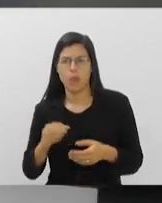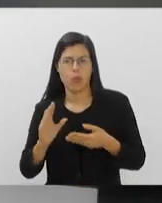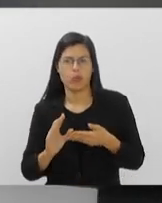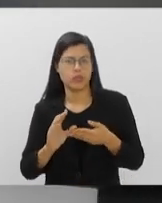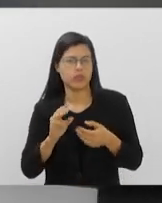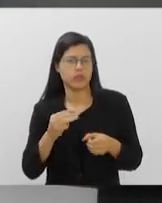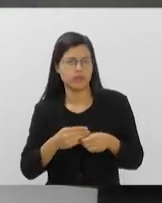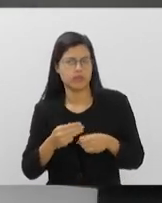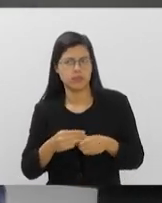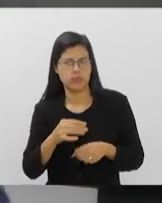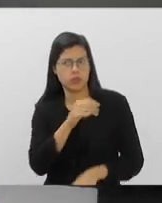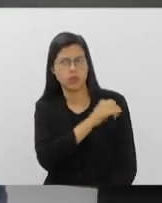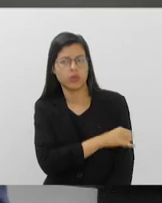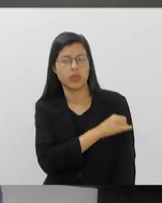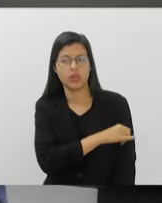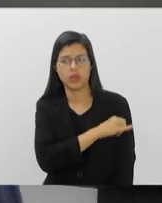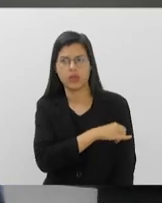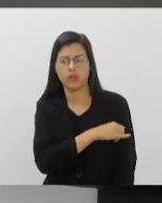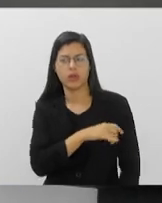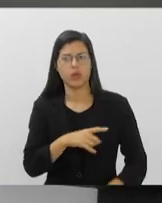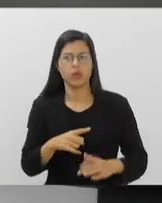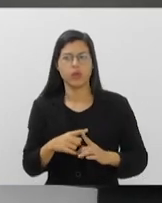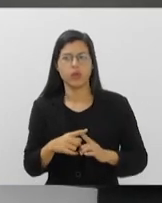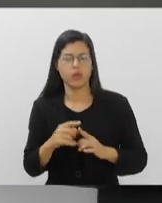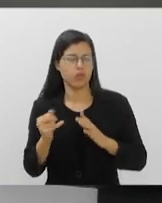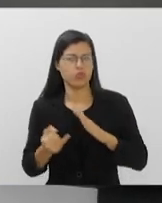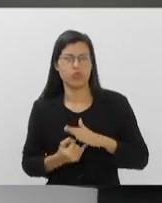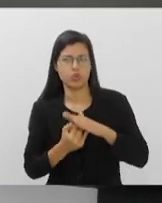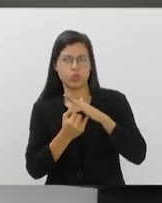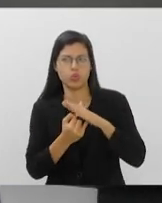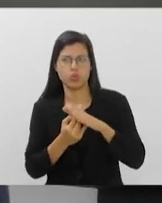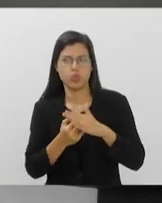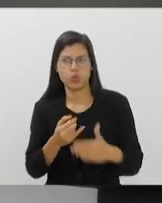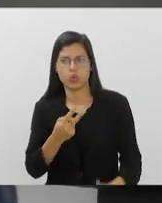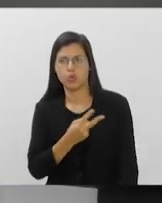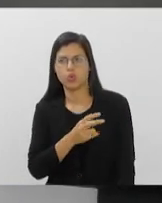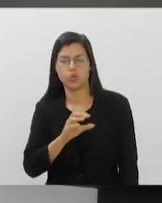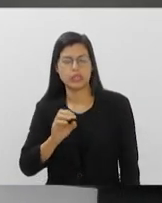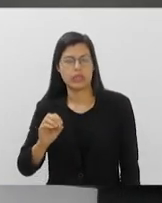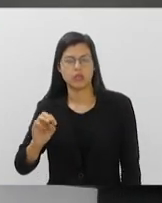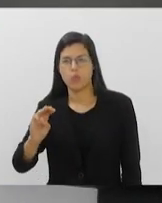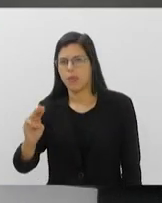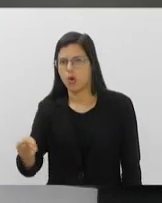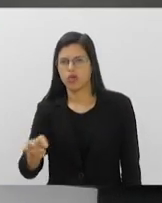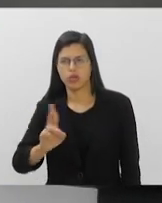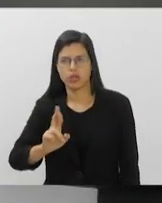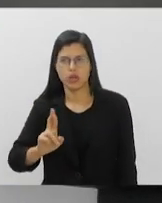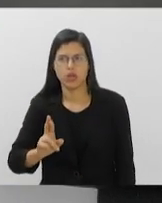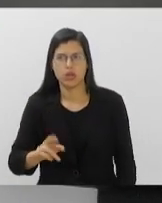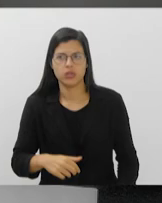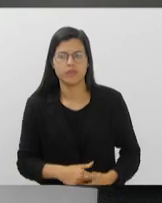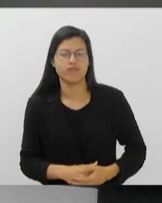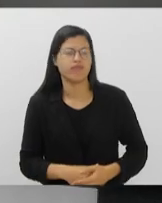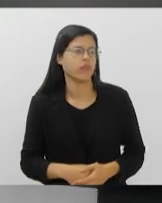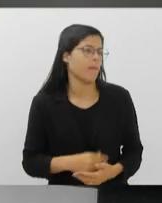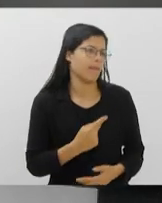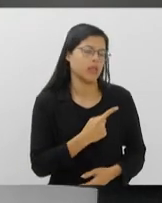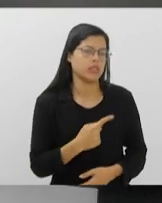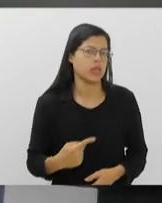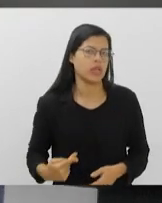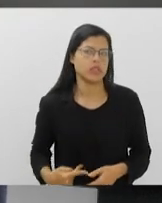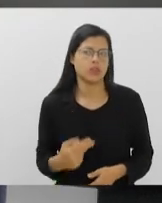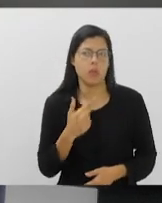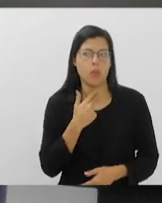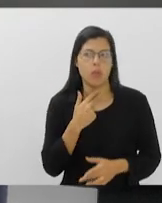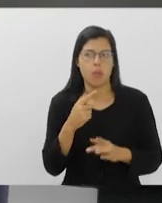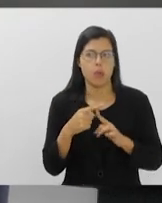Janeiro mas para destinar entidade tal vai dar R 200 milhões de reais pô Presidente não dá para fazer porque desde